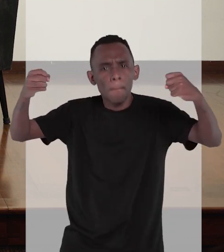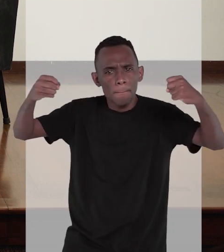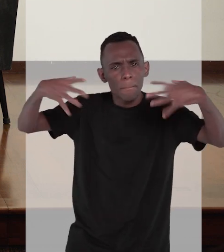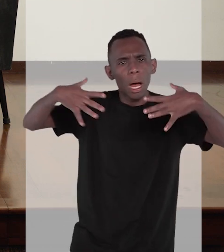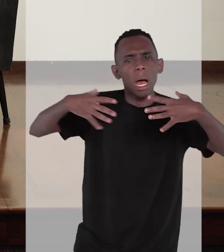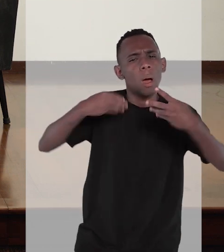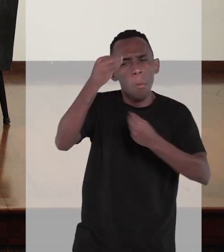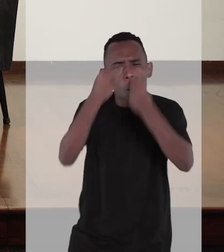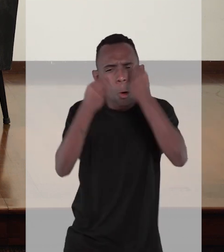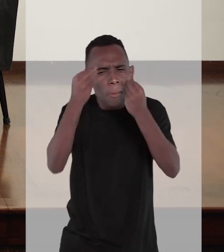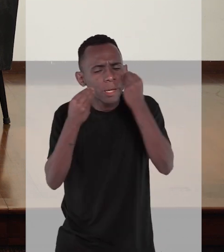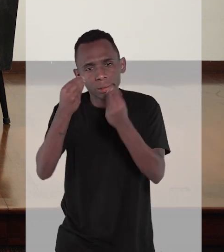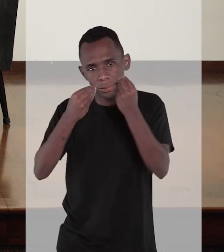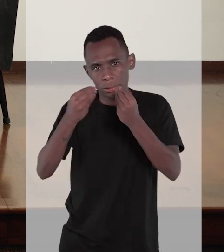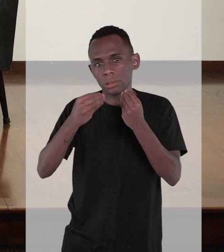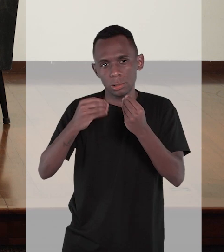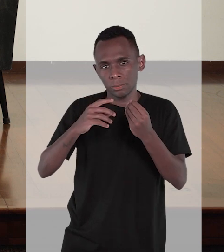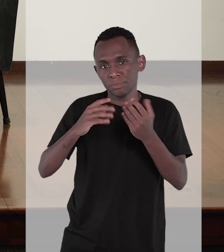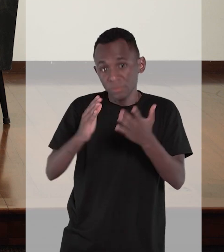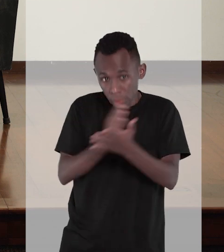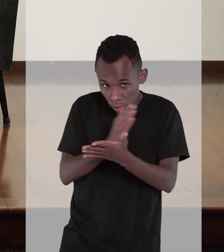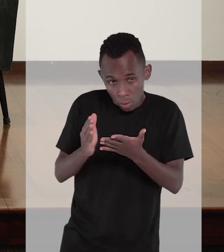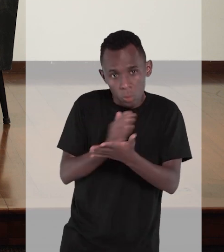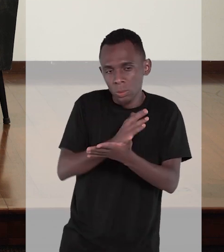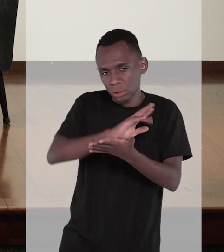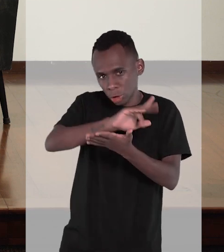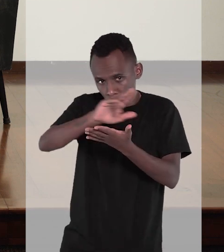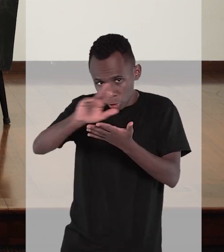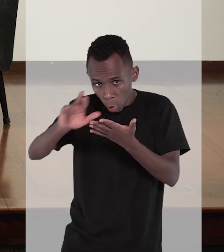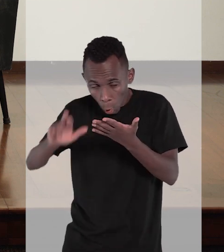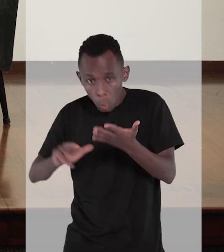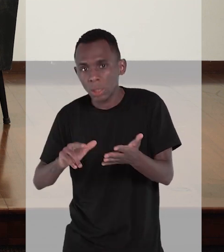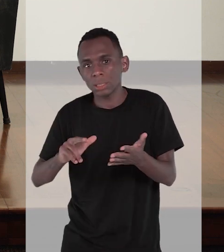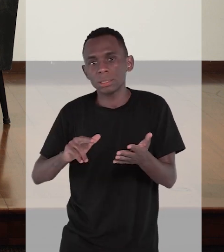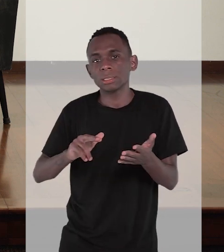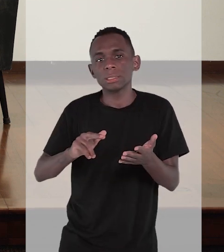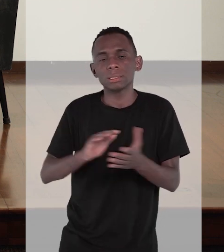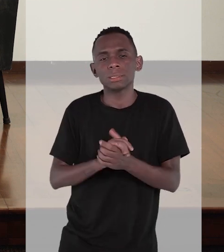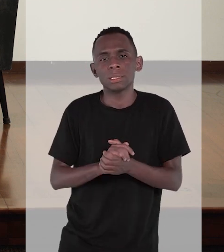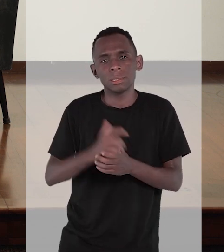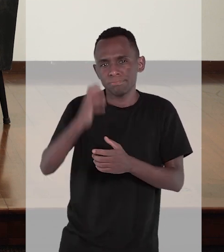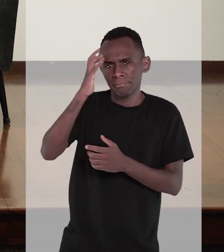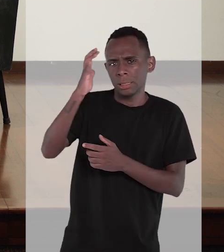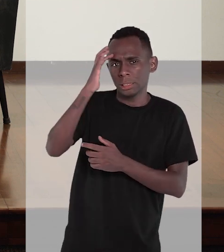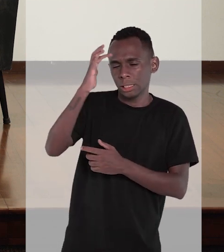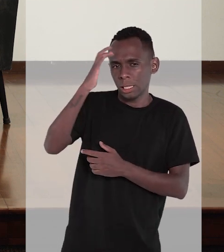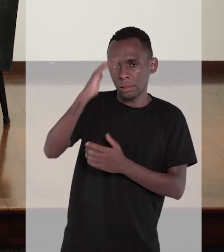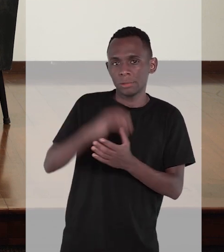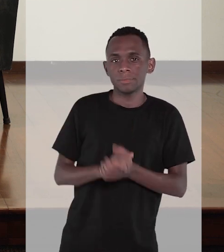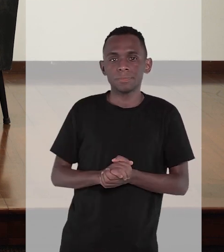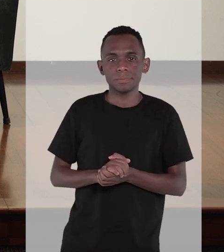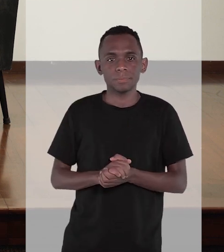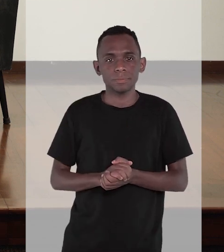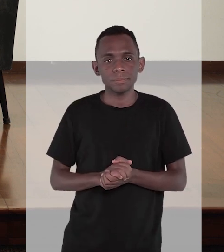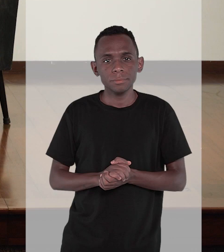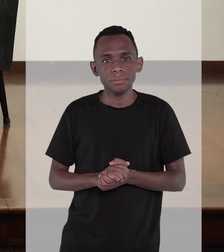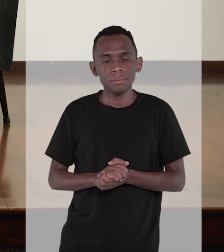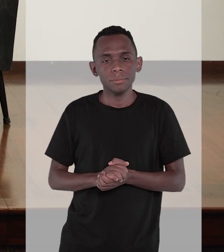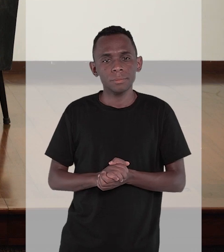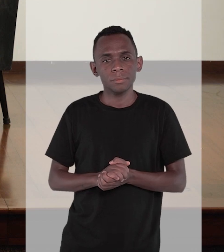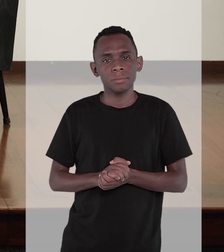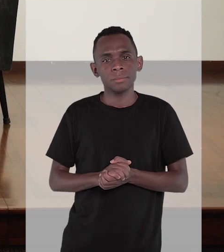uma luz, uma maquiagem, algumas coisas que te servem, mesmo que seja ilusoriamente,